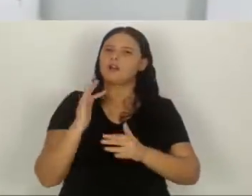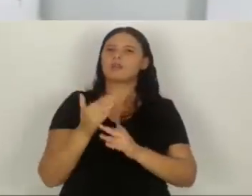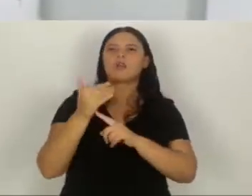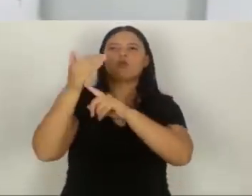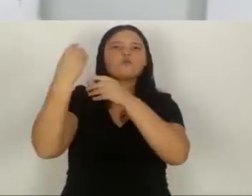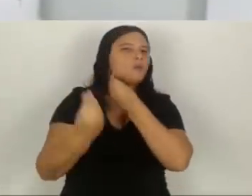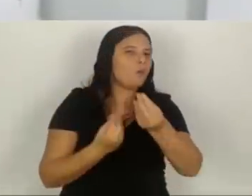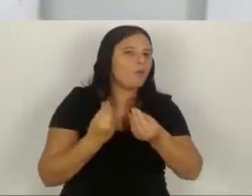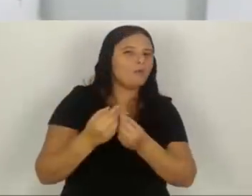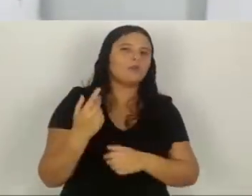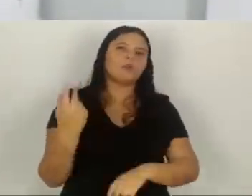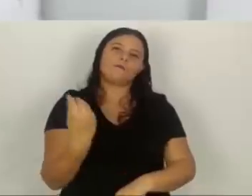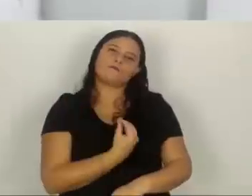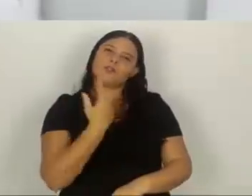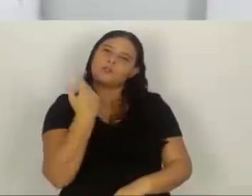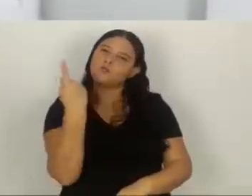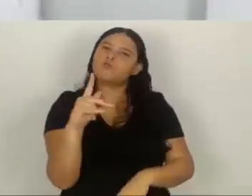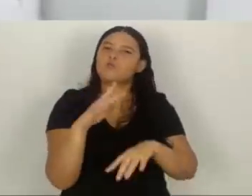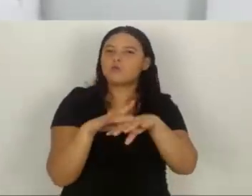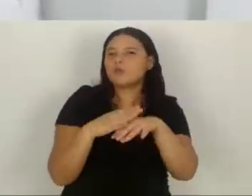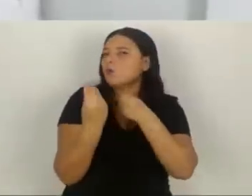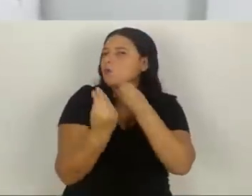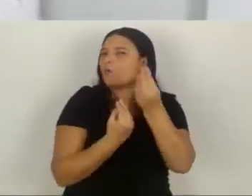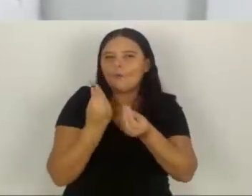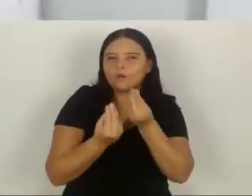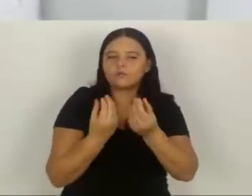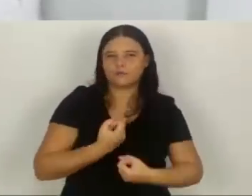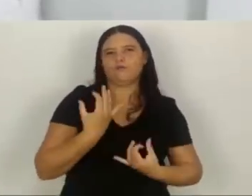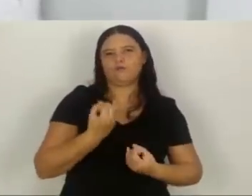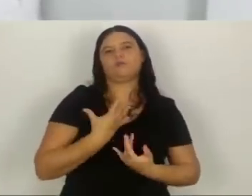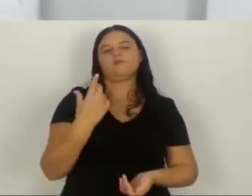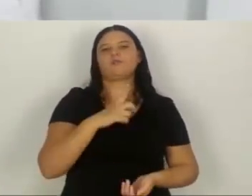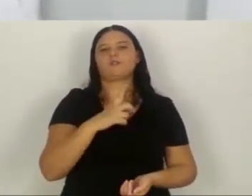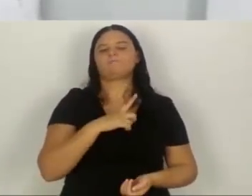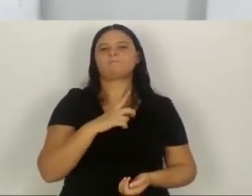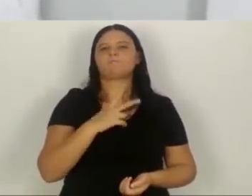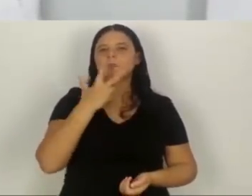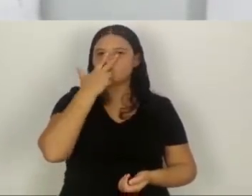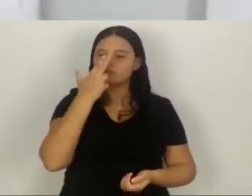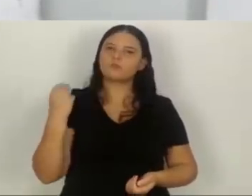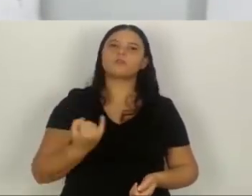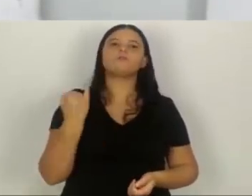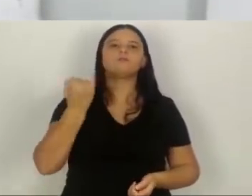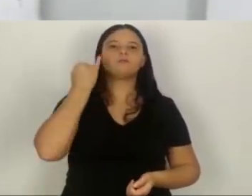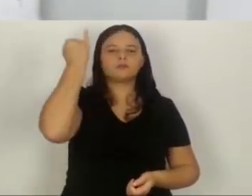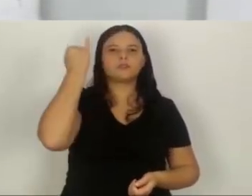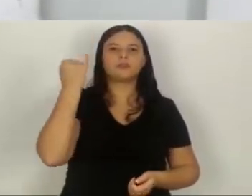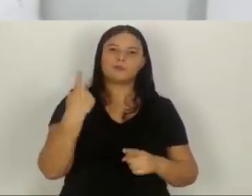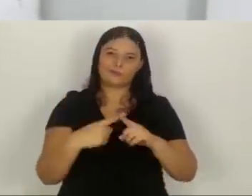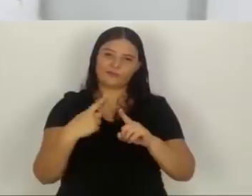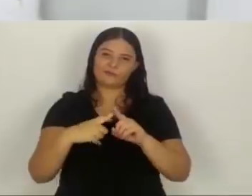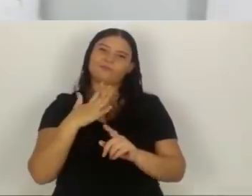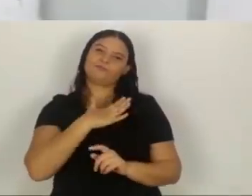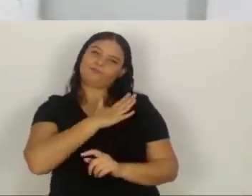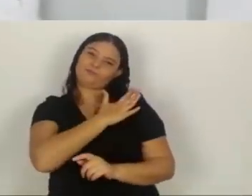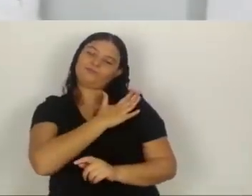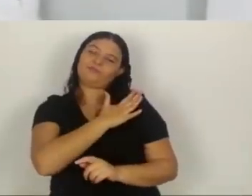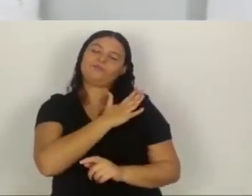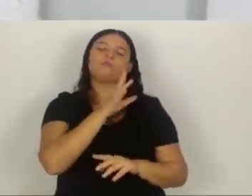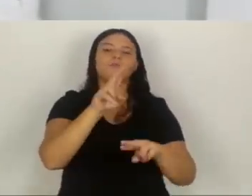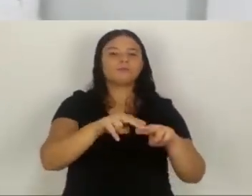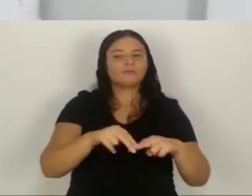seu quadro clínico, tenha todas as informações. Eu acho que isso é muito importante, porque o preconceito,